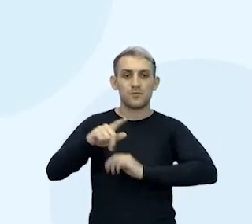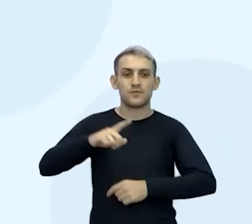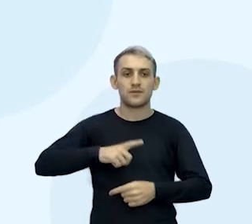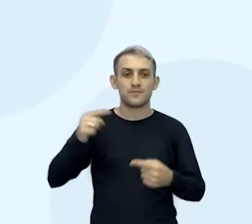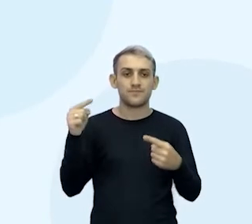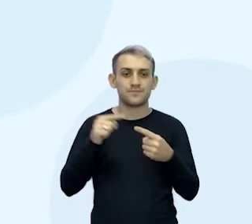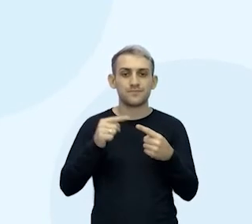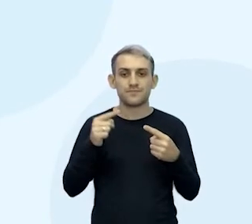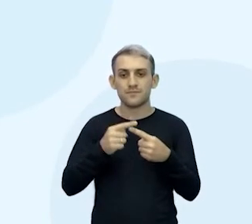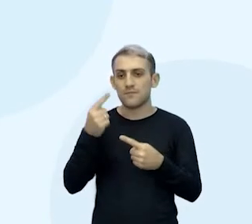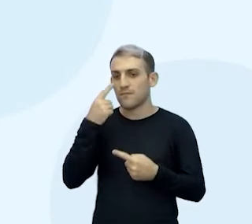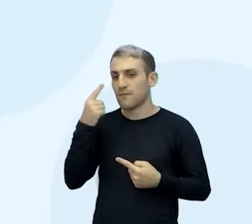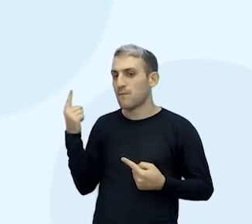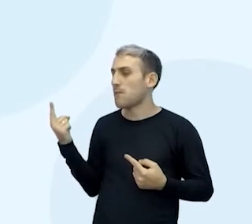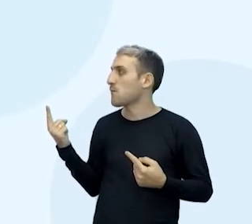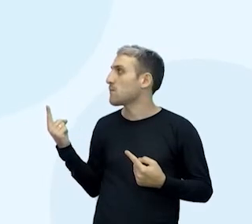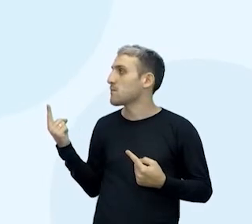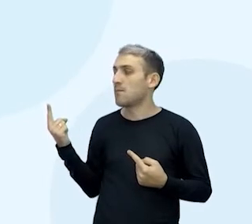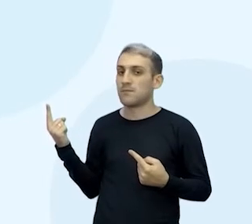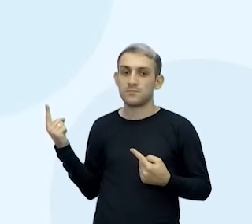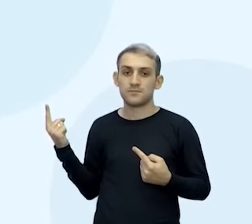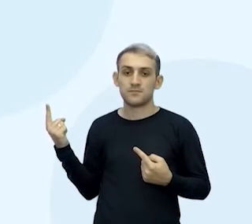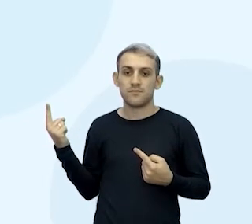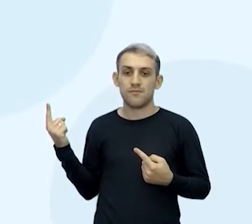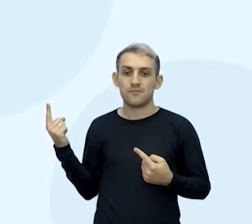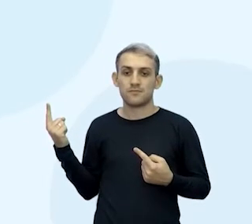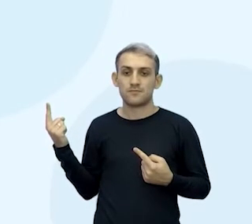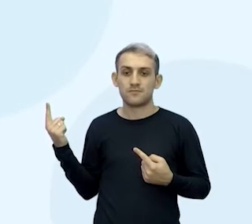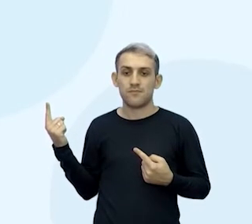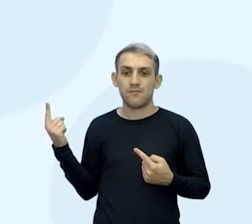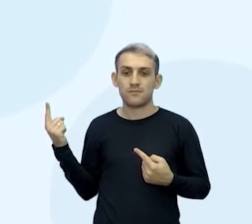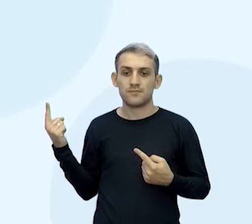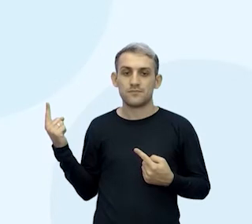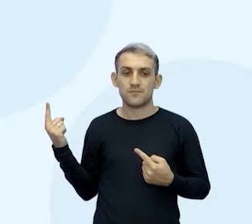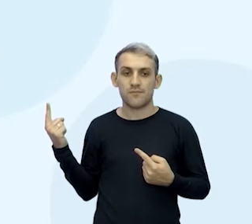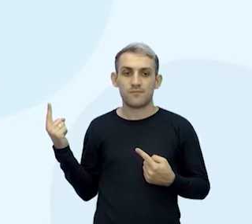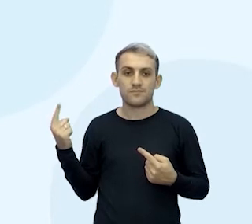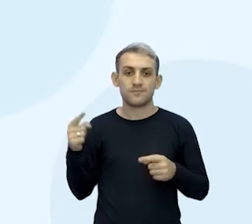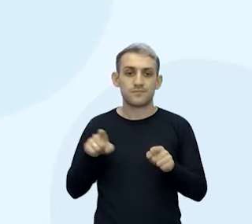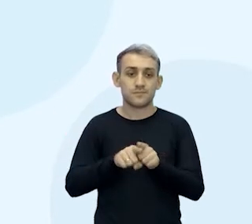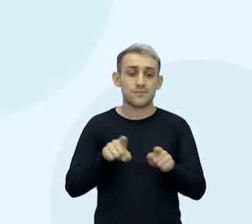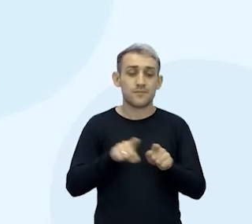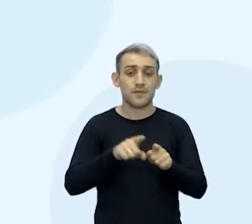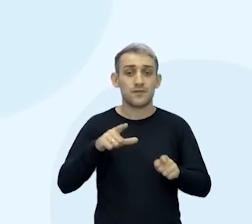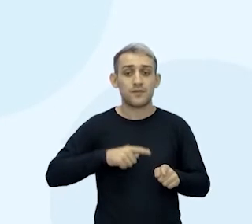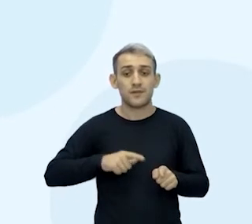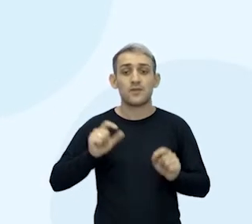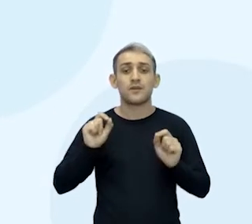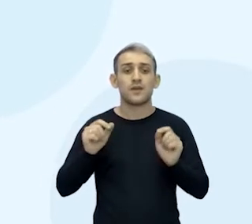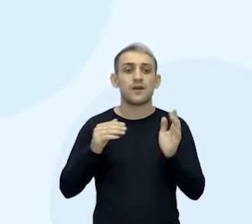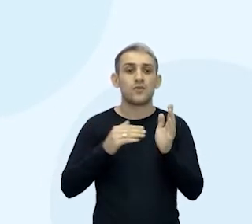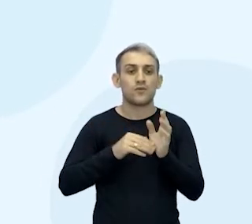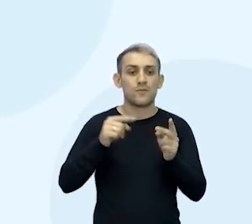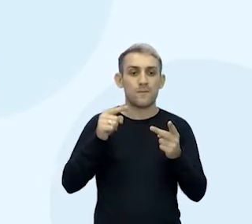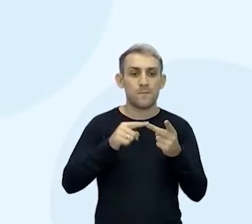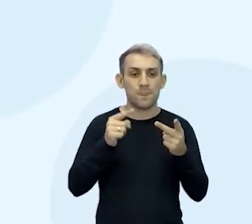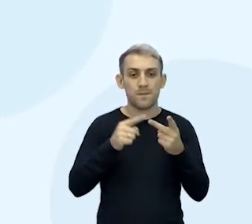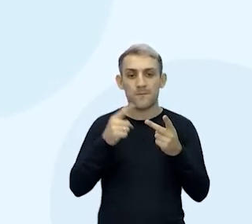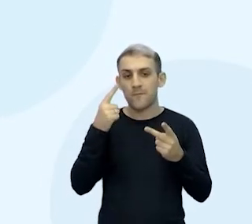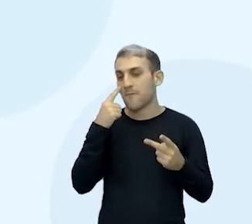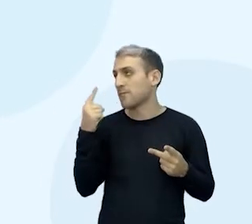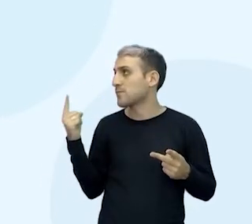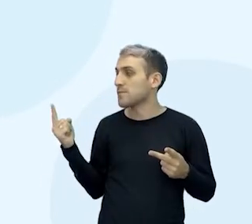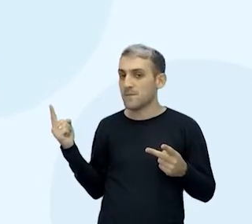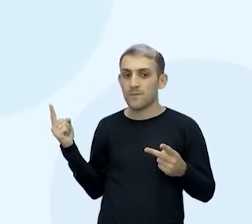EM IF, CNT 01, tá? E, por fim, a EM IF,